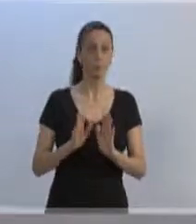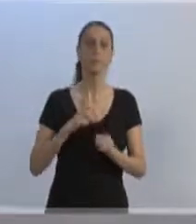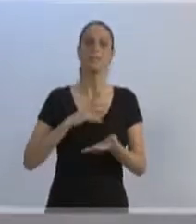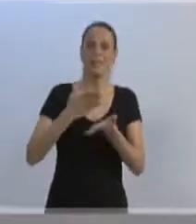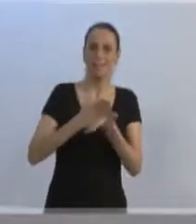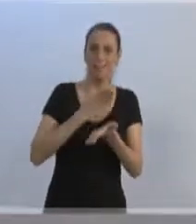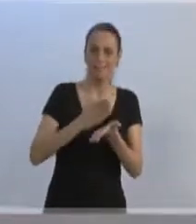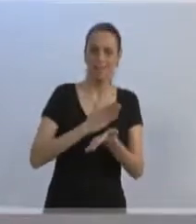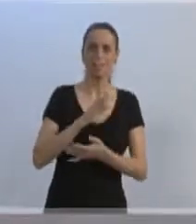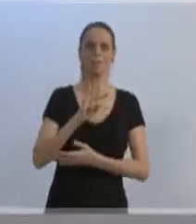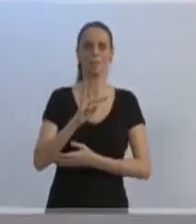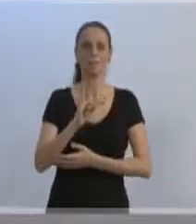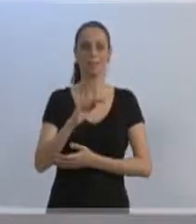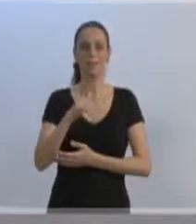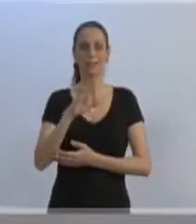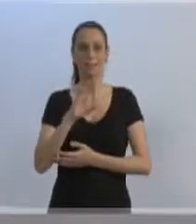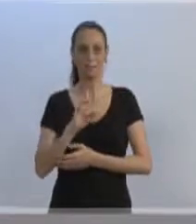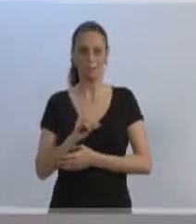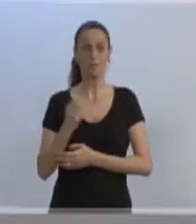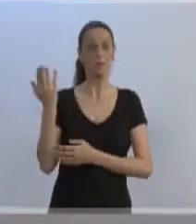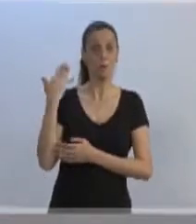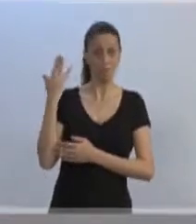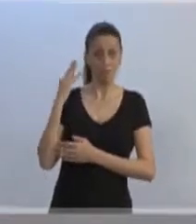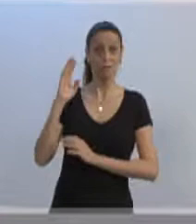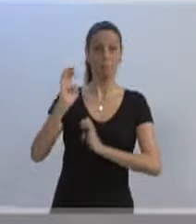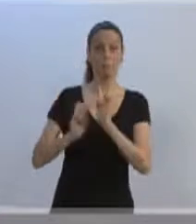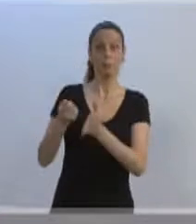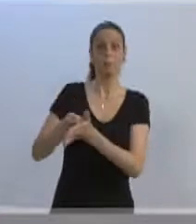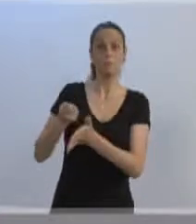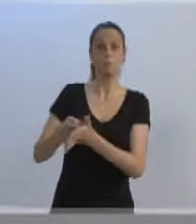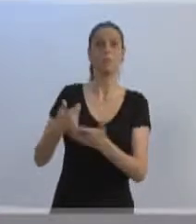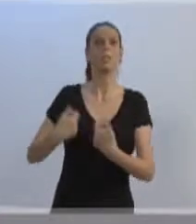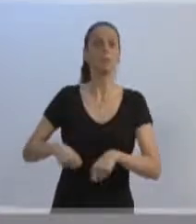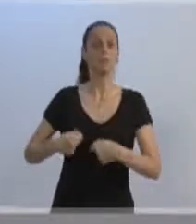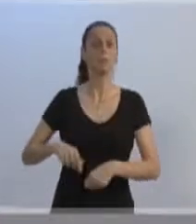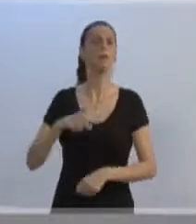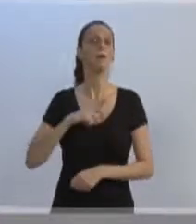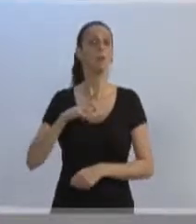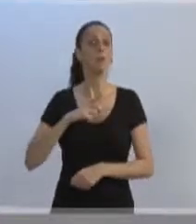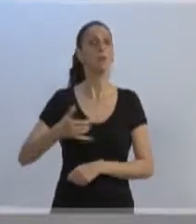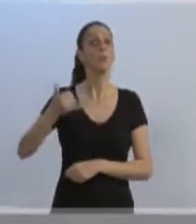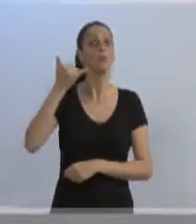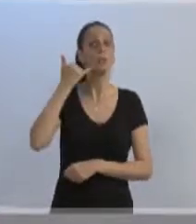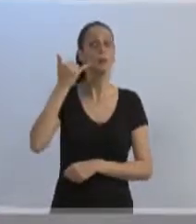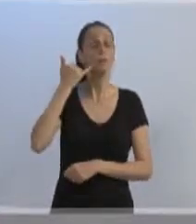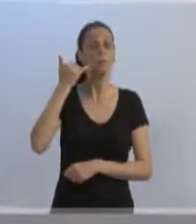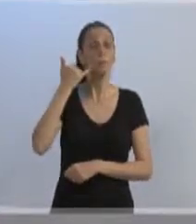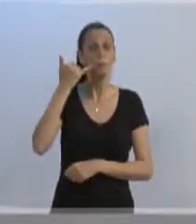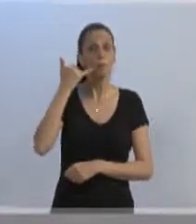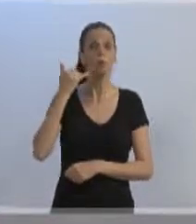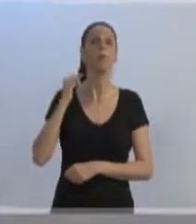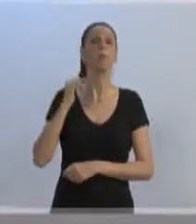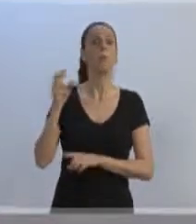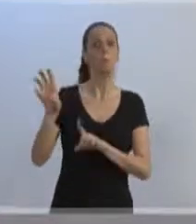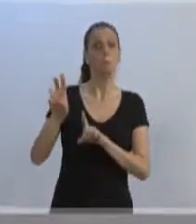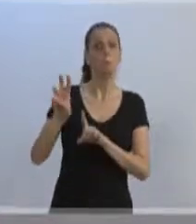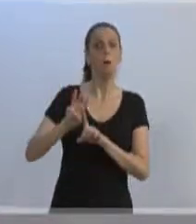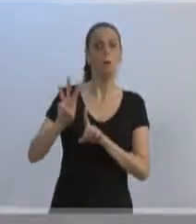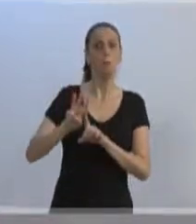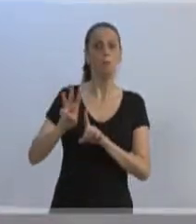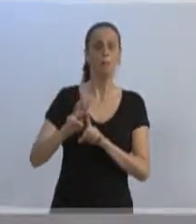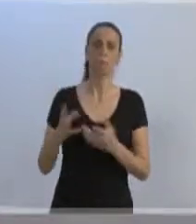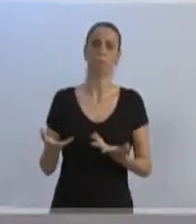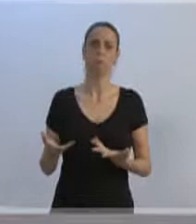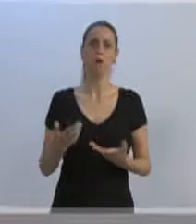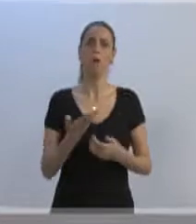exatamente da outra empresa exigia só para você ter uma idéia um telefone iphone e dessa empresa se exige qualquer telefone vagabundo é mais ou menos isso pra você